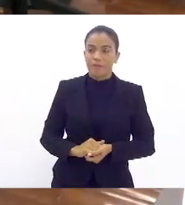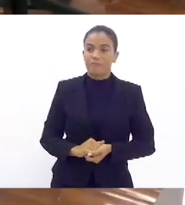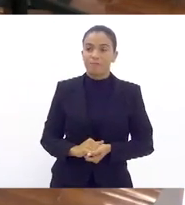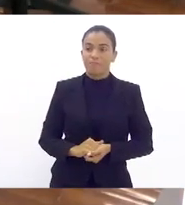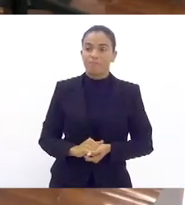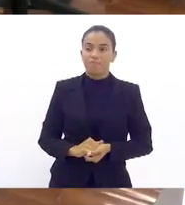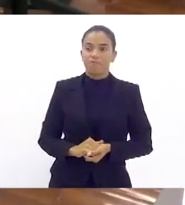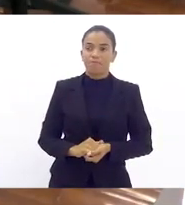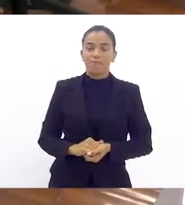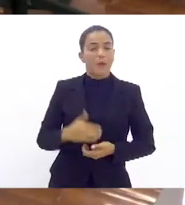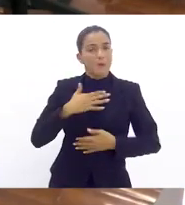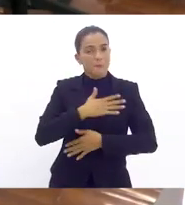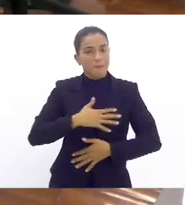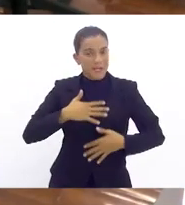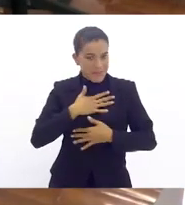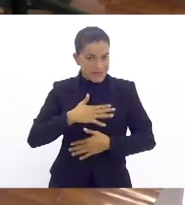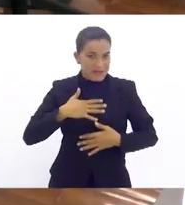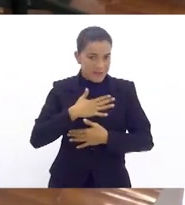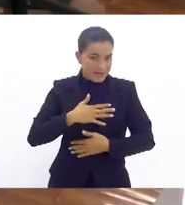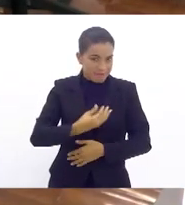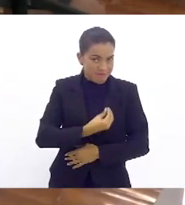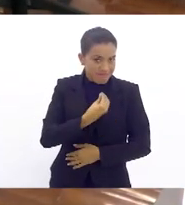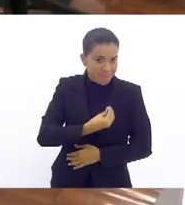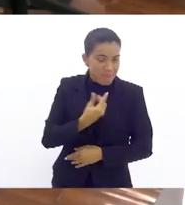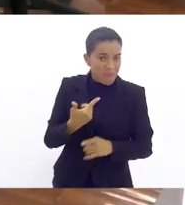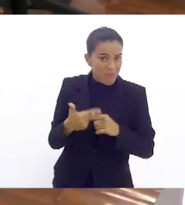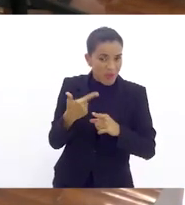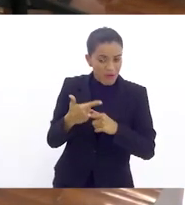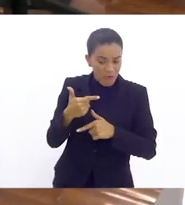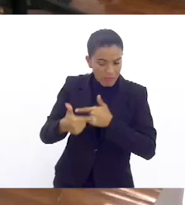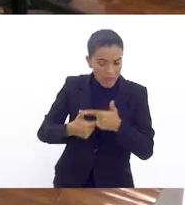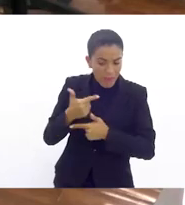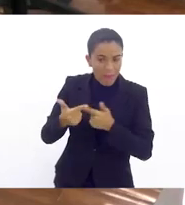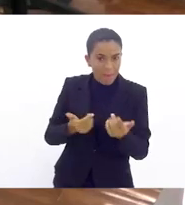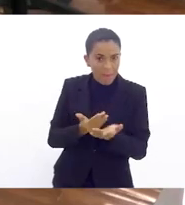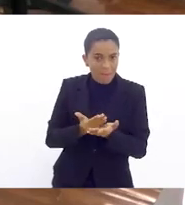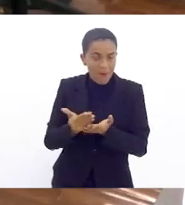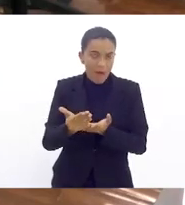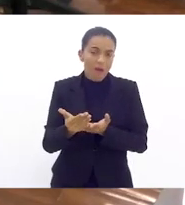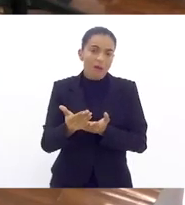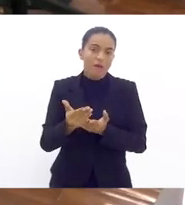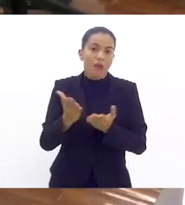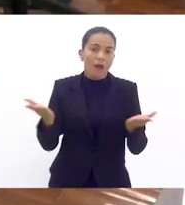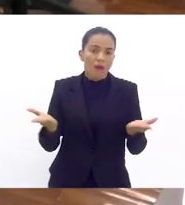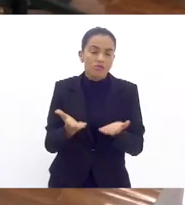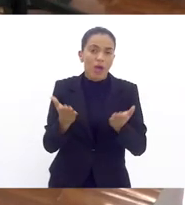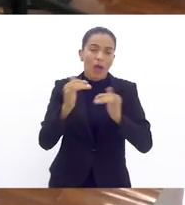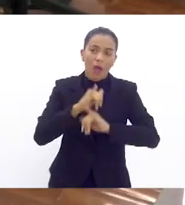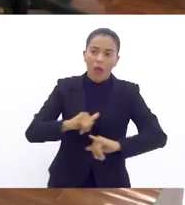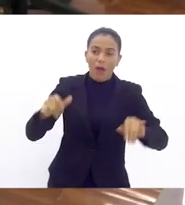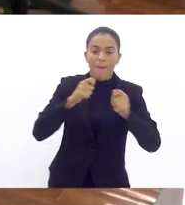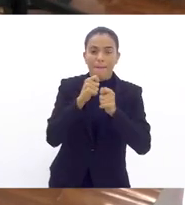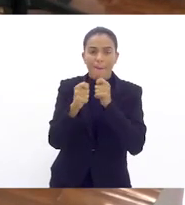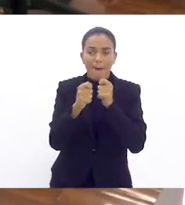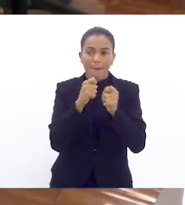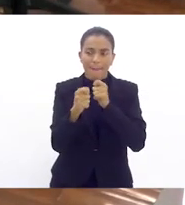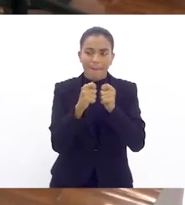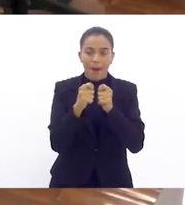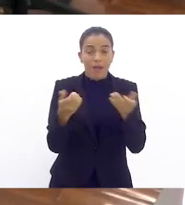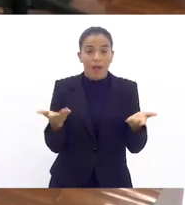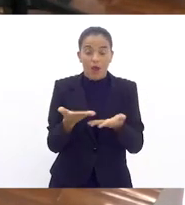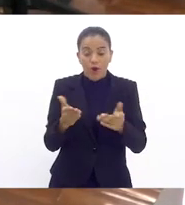Eu digo com prazer estar aqui porque foi um trabalho que começou, gerou uma reportagem e agora nós vemos que tem uma